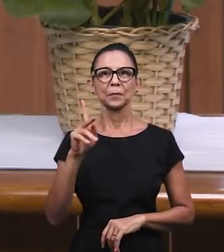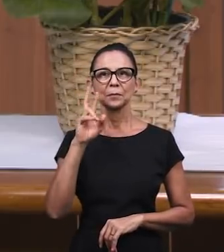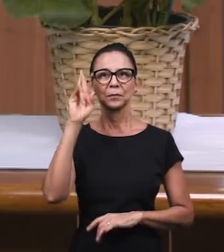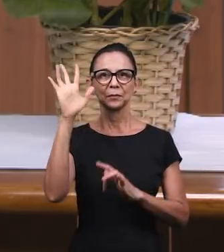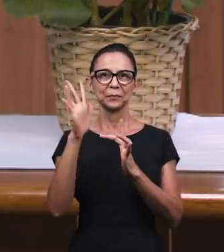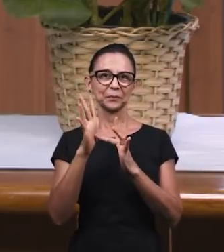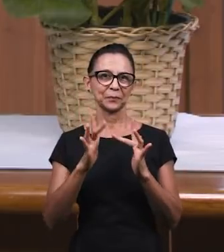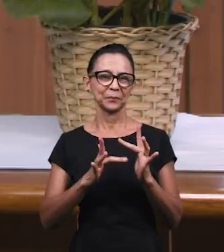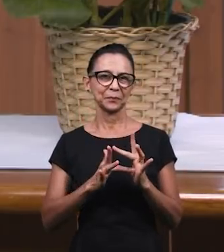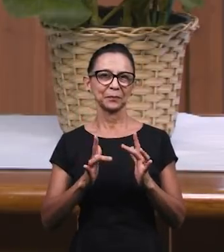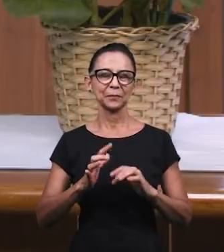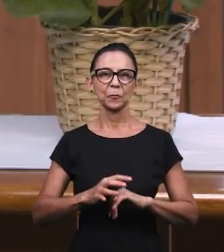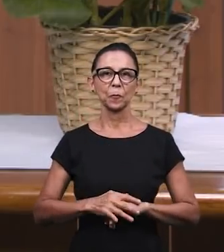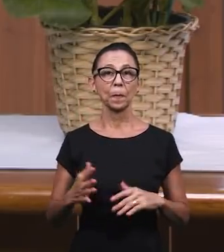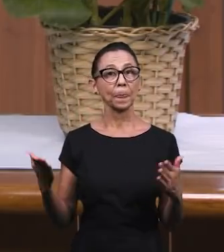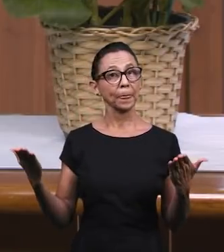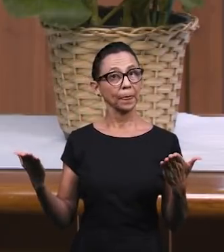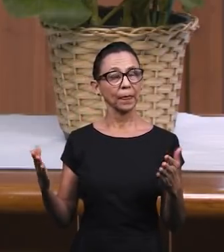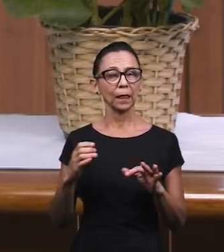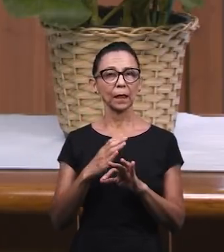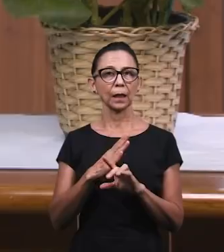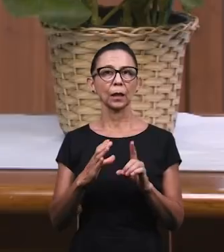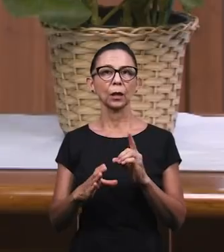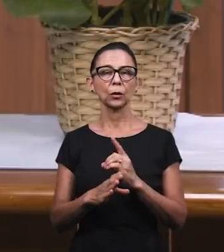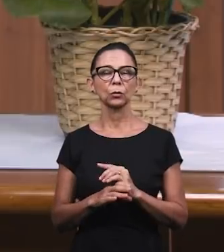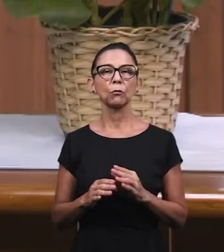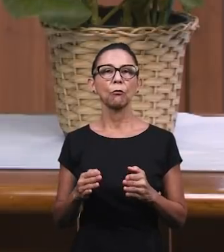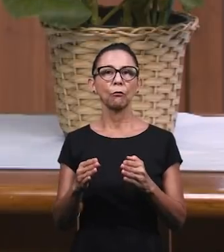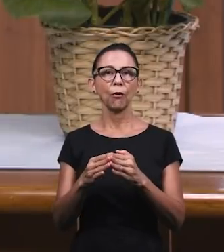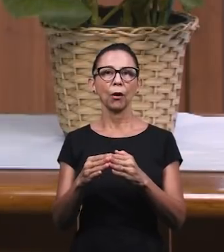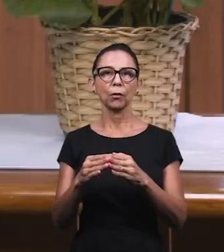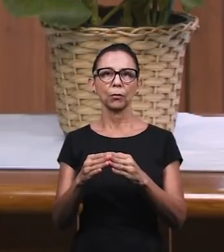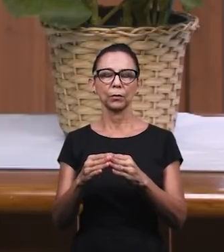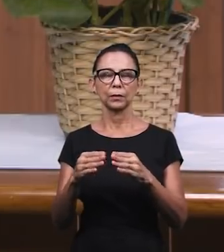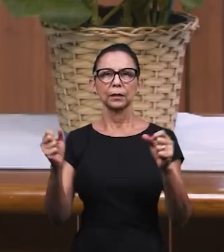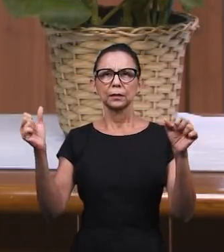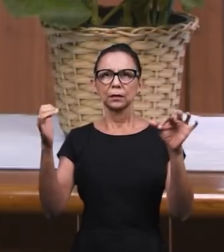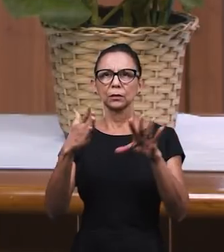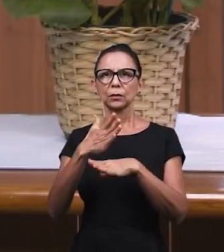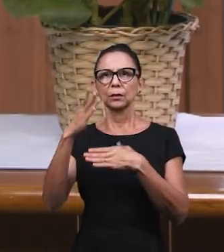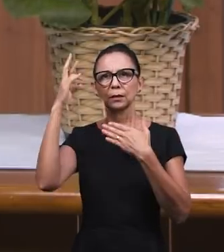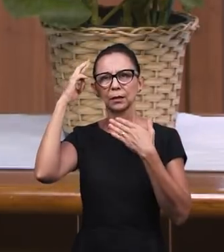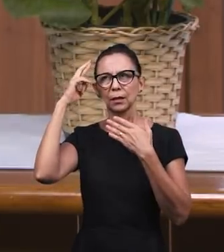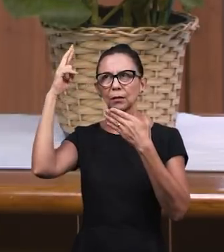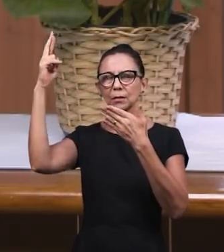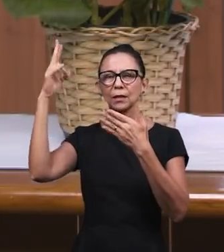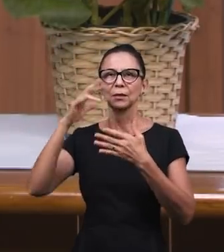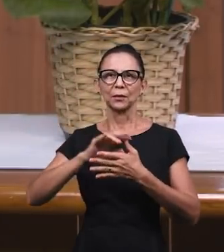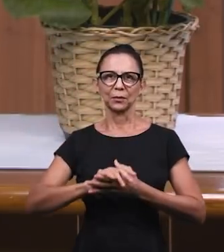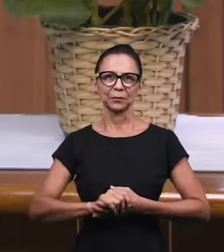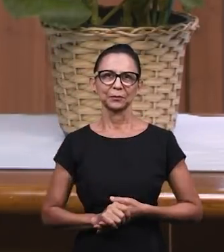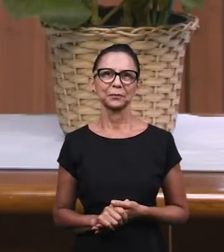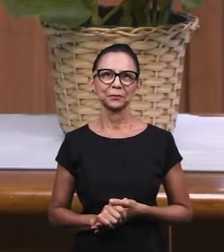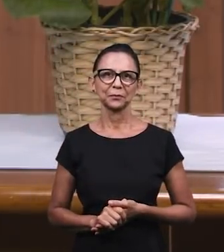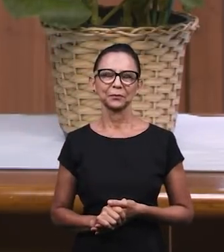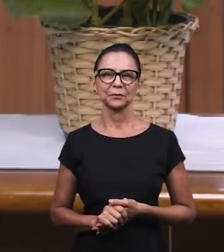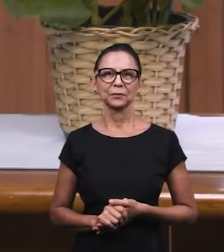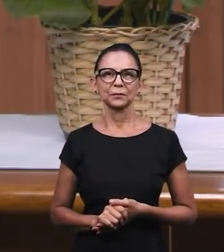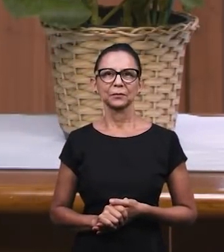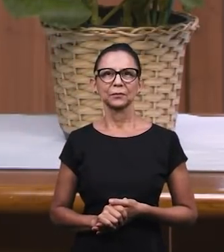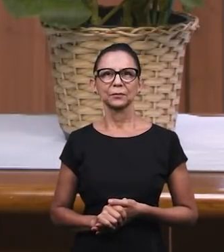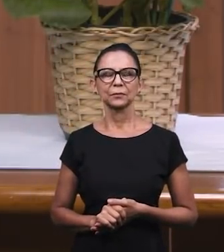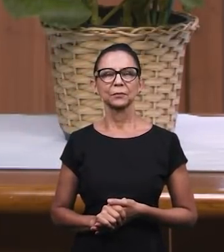saudar com a paz do Senhor Jesus. Hoje é um culto de glorificação ao Senhor, nosso culto de segunda-feira, onde nós